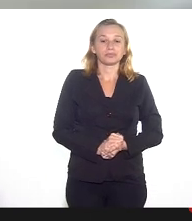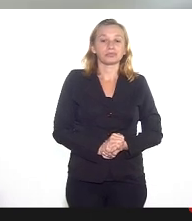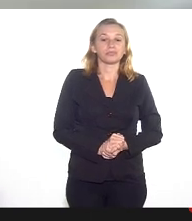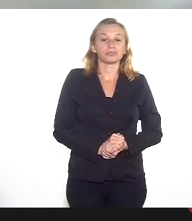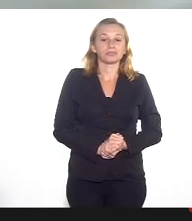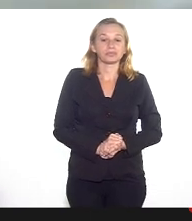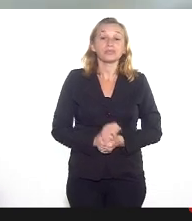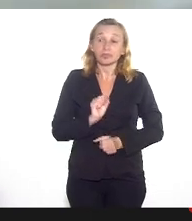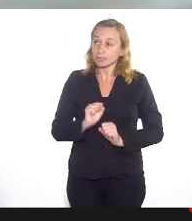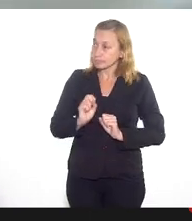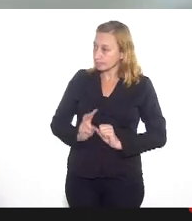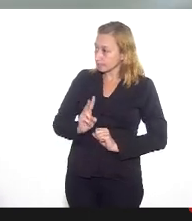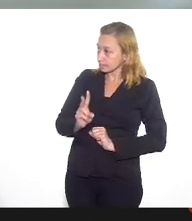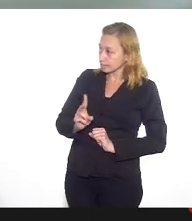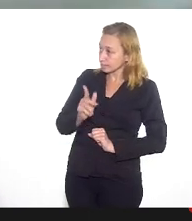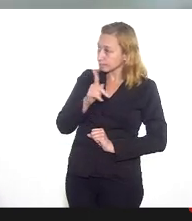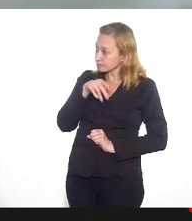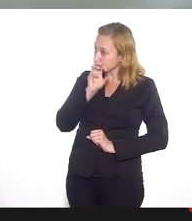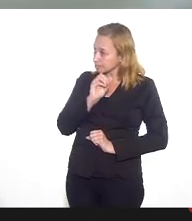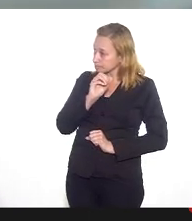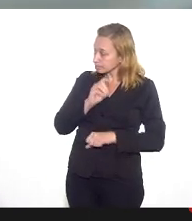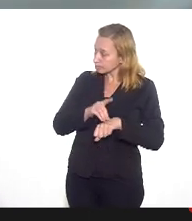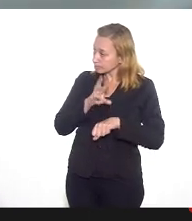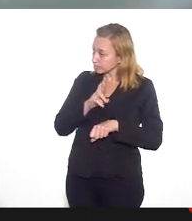Posso continuar, doutor Paulo Henrique?